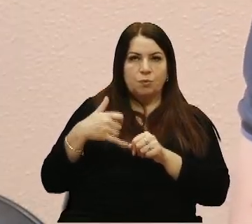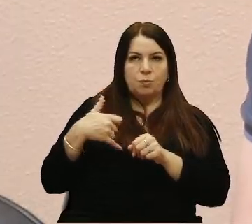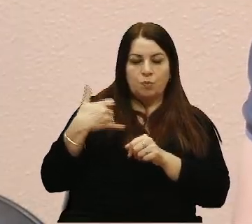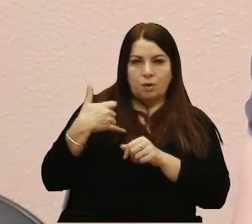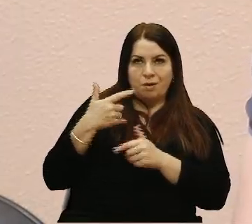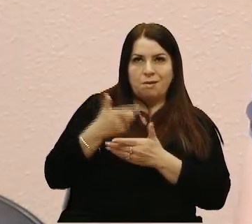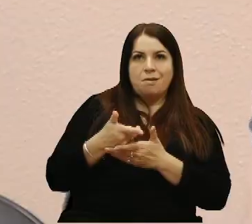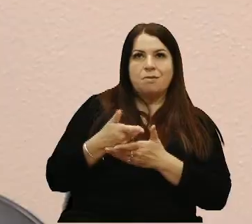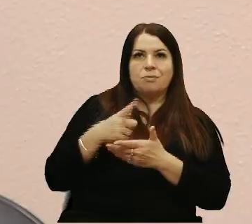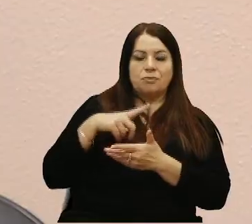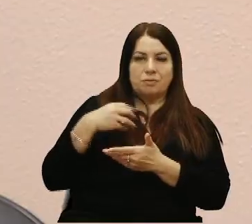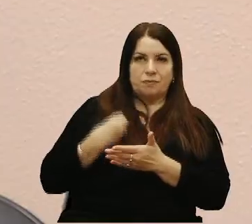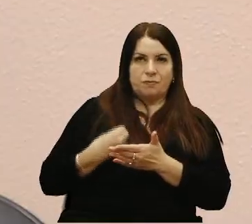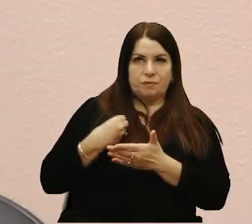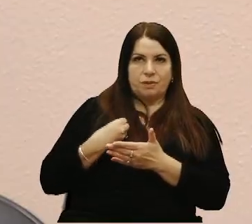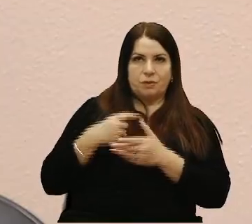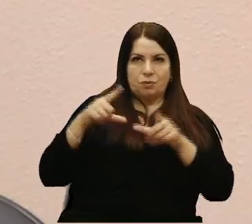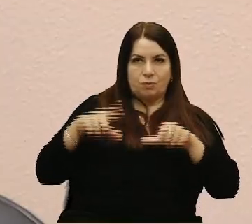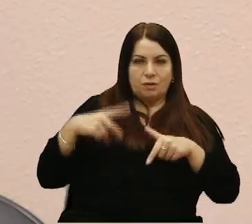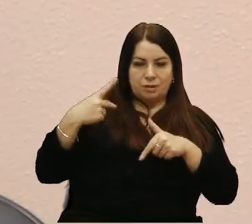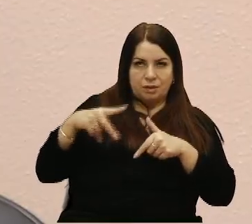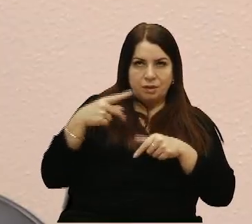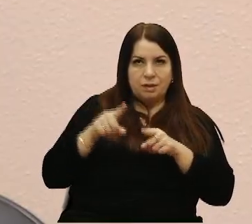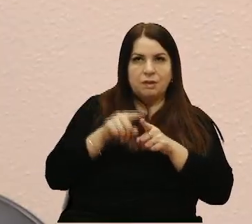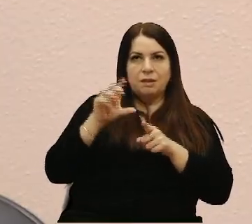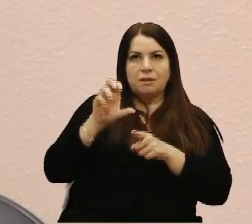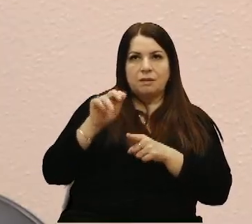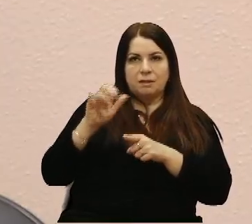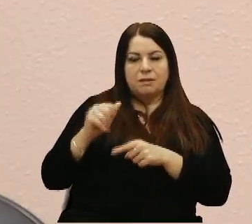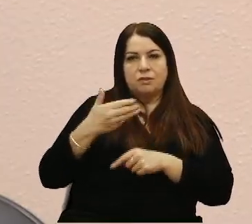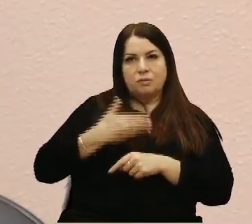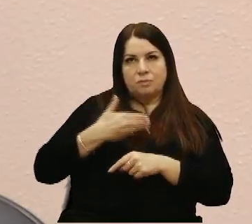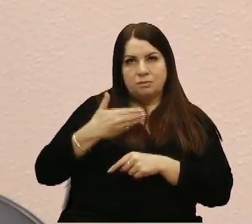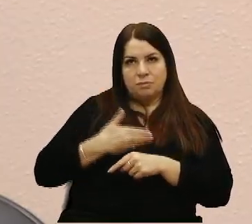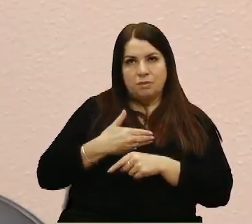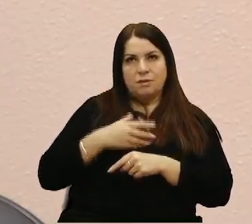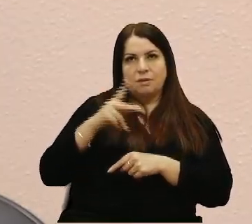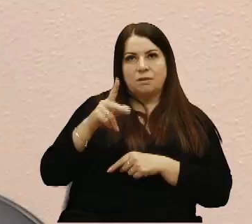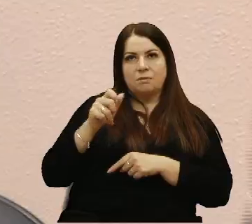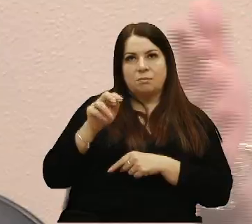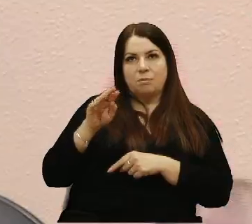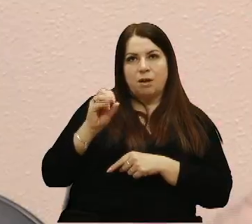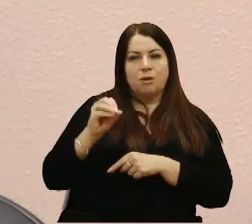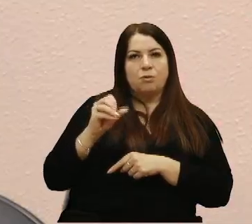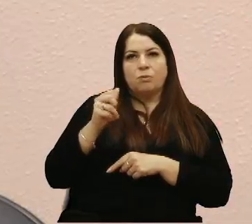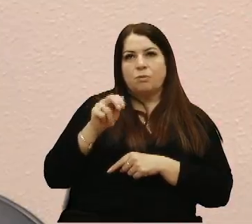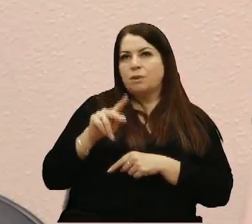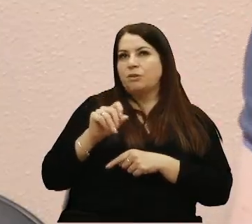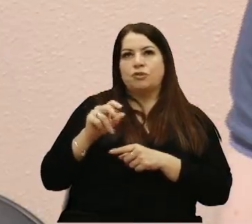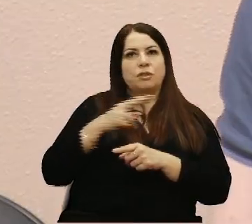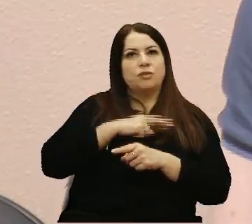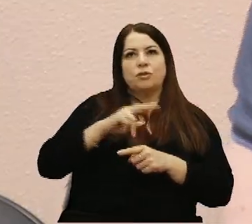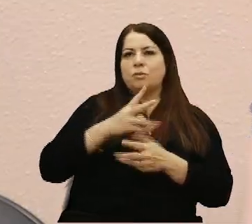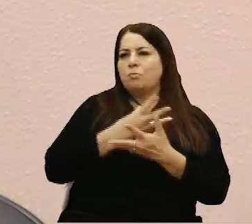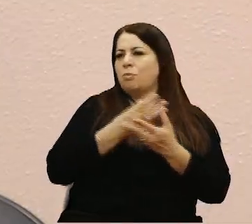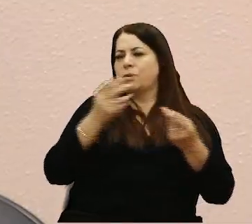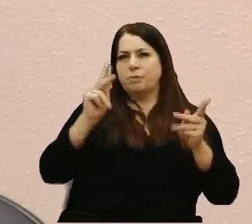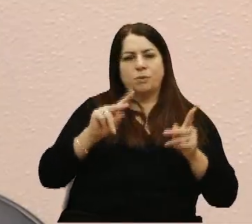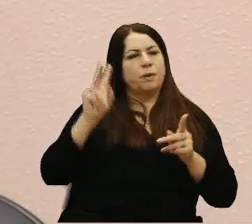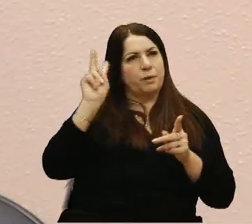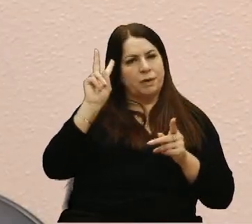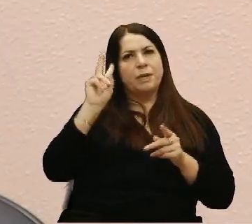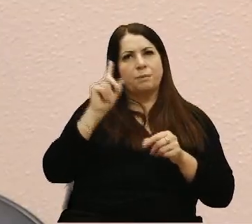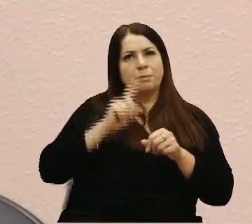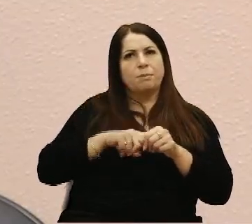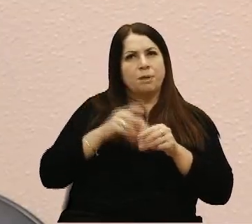anos de existência do estabelecimento deles, a Cíntia Azevedo, minha amiga, da Patuá Artigos Religiosos, enfim, tanta gente, e eu me lembro de um